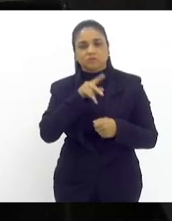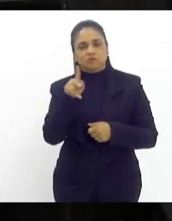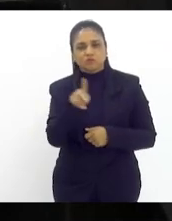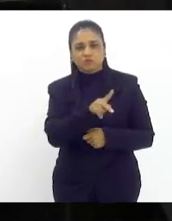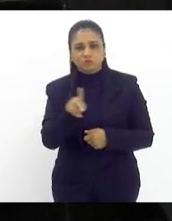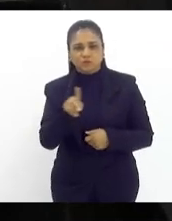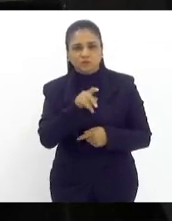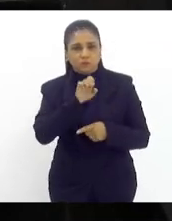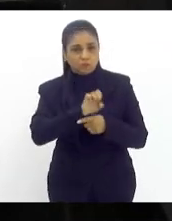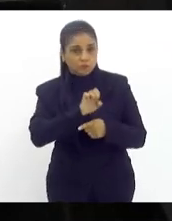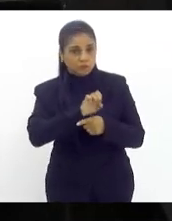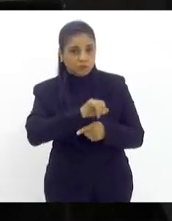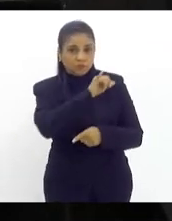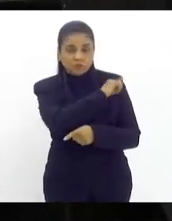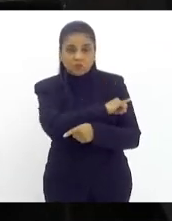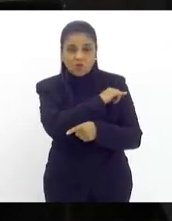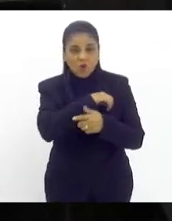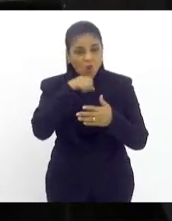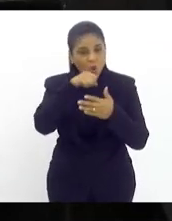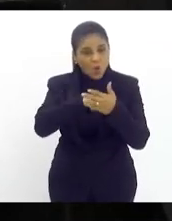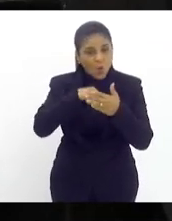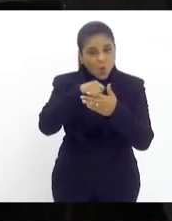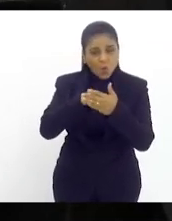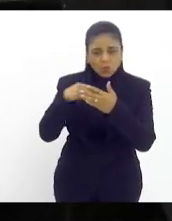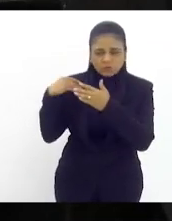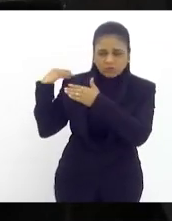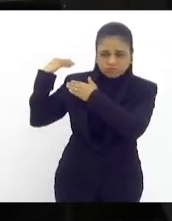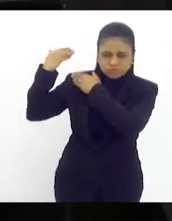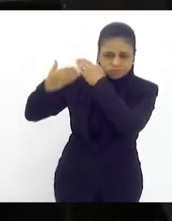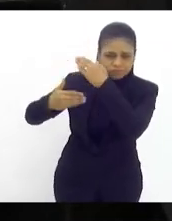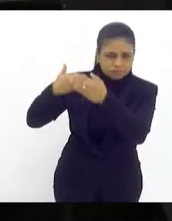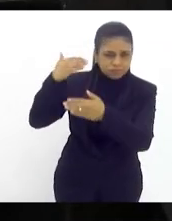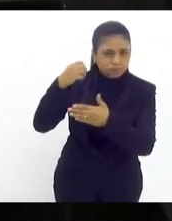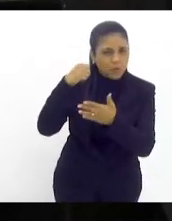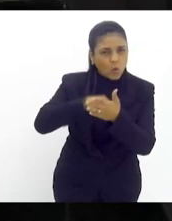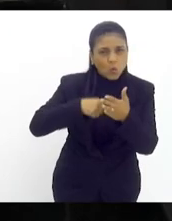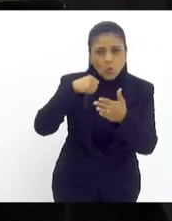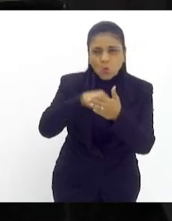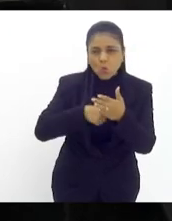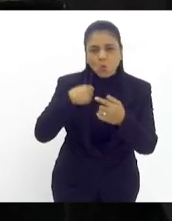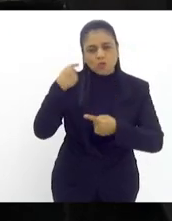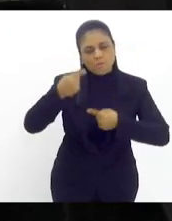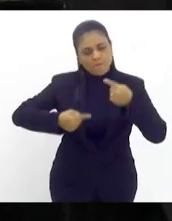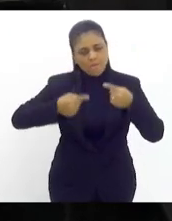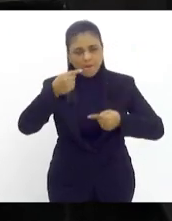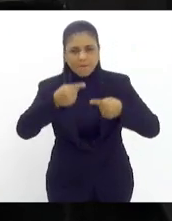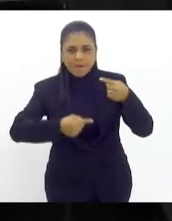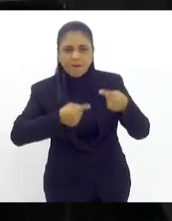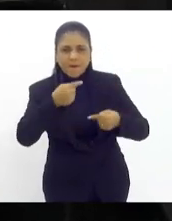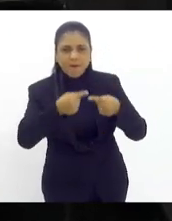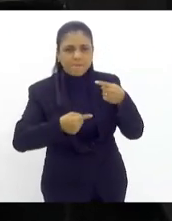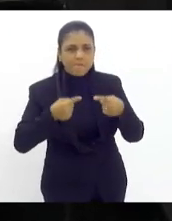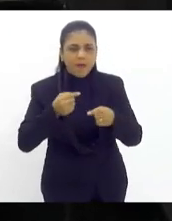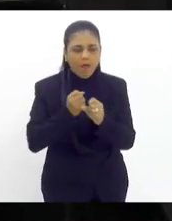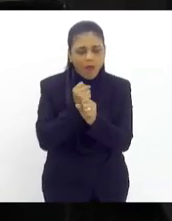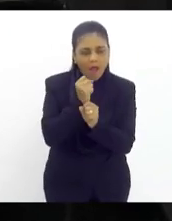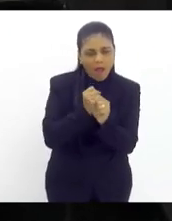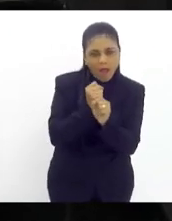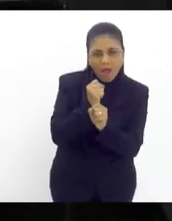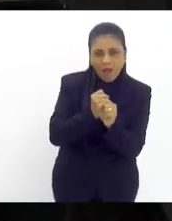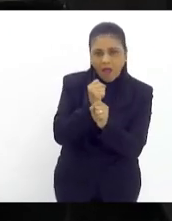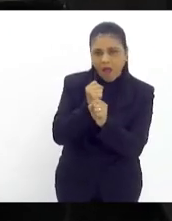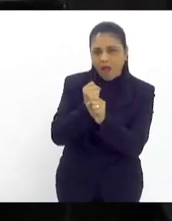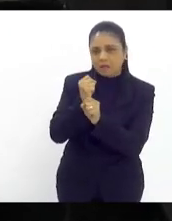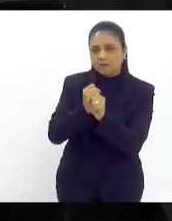é uma luta que não é de hoje é um debate que não é recente e ao longo de toda